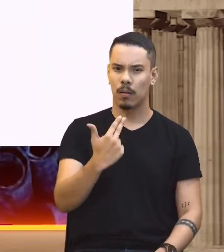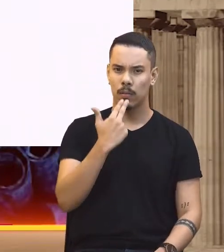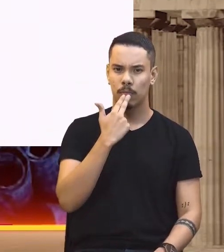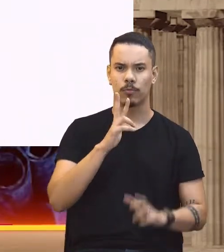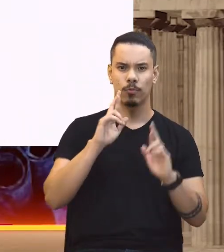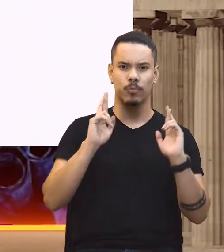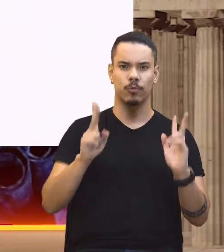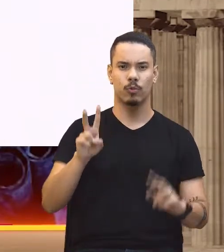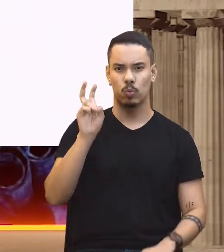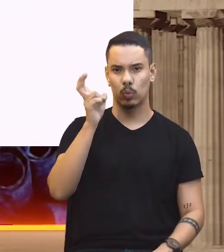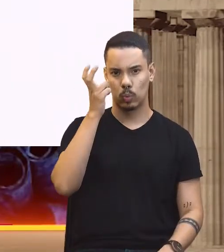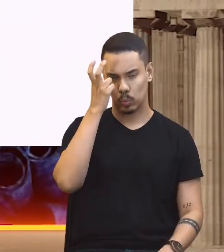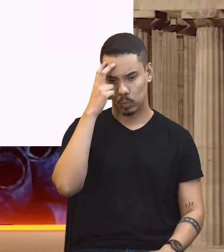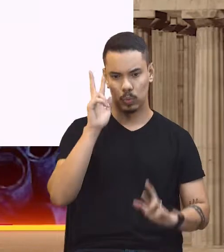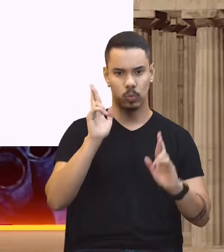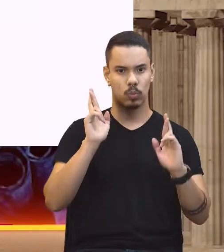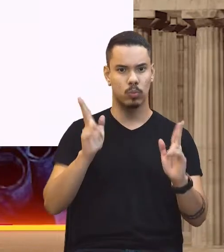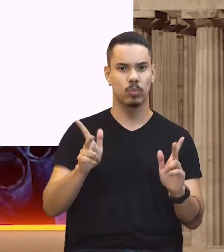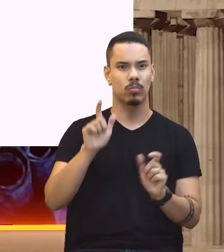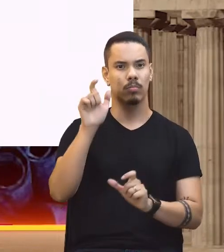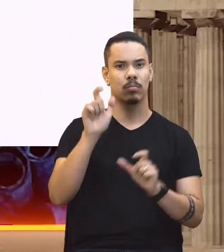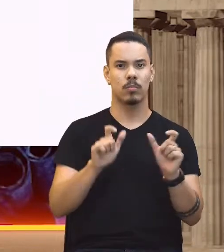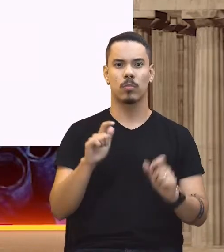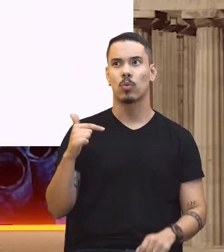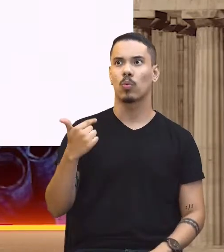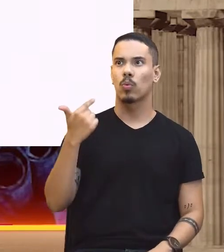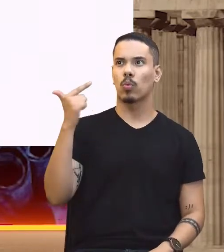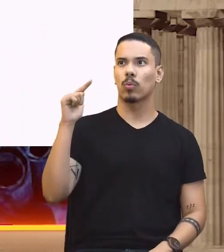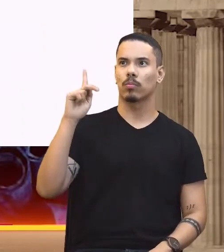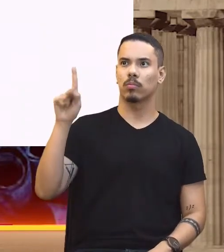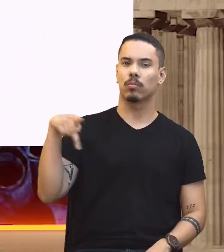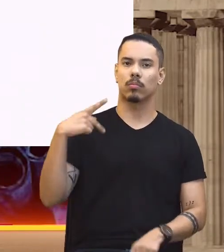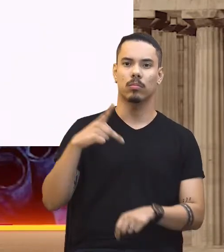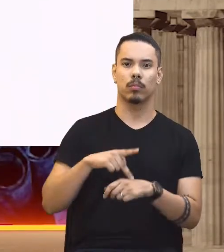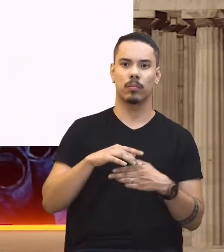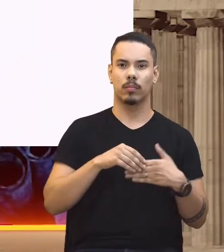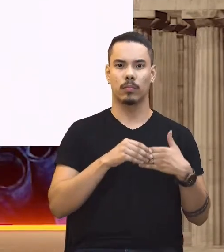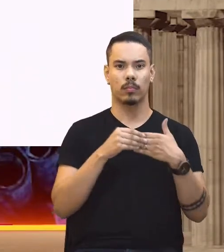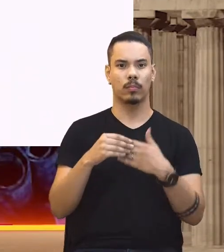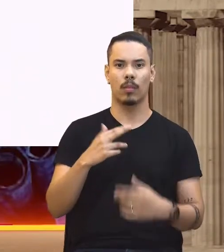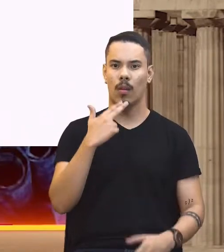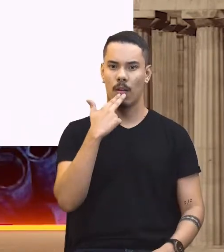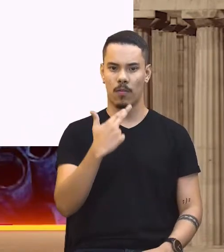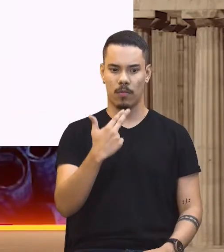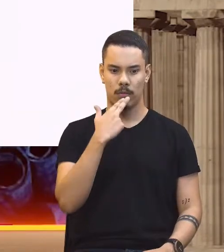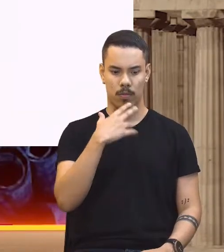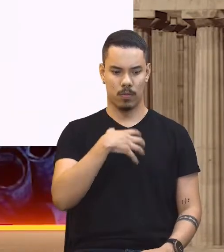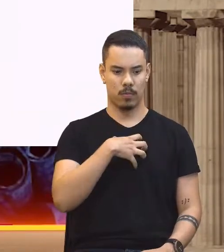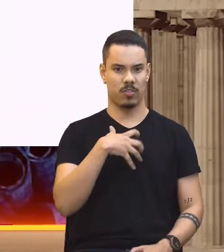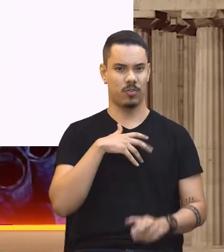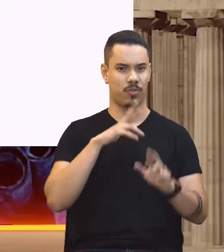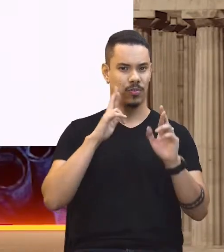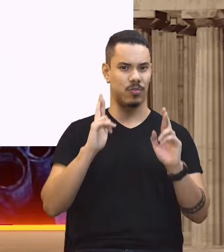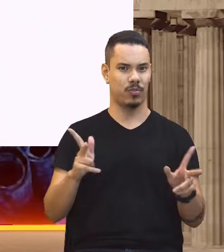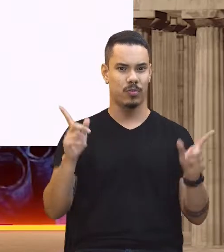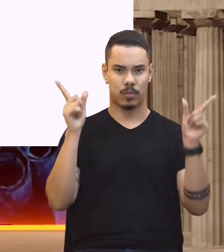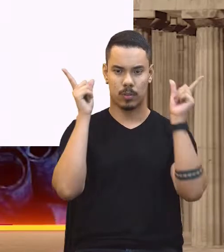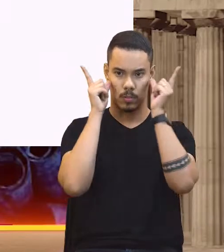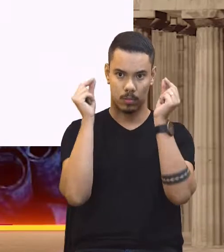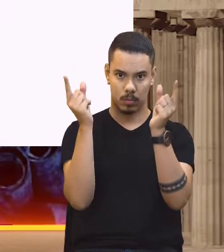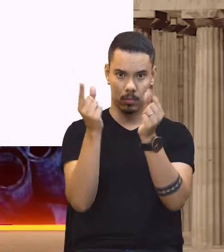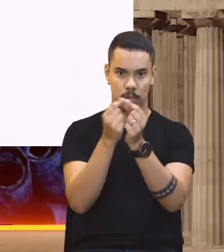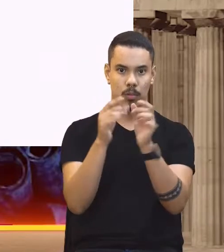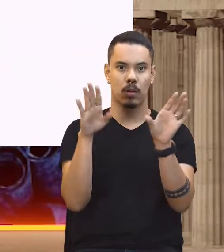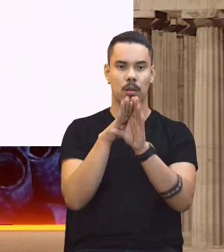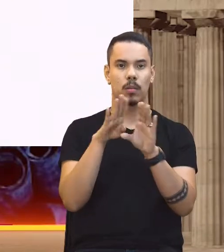diferentes, pessoas oriundas de outros países que traziam uma fala diferente do grego, religiões